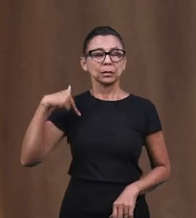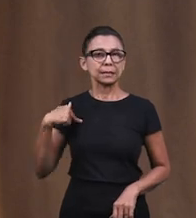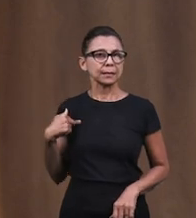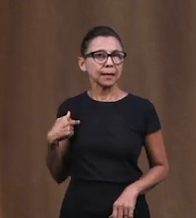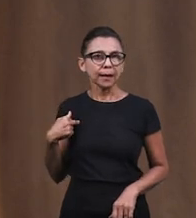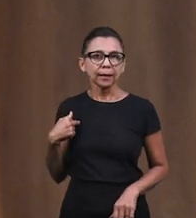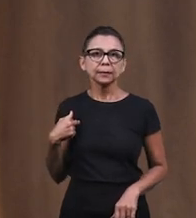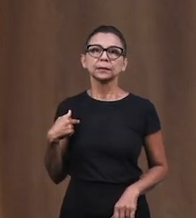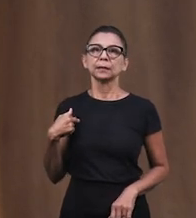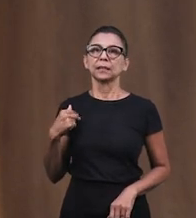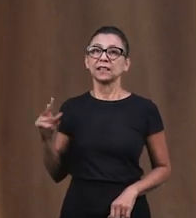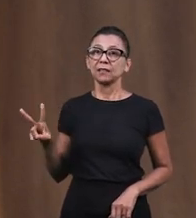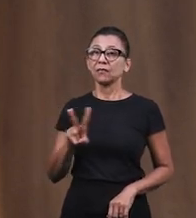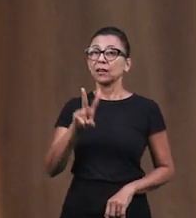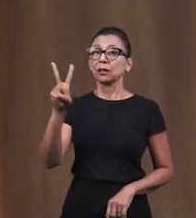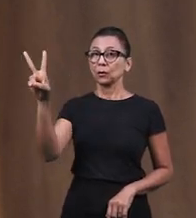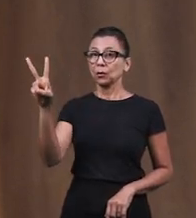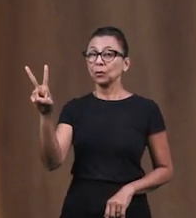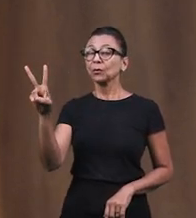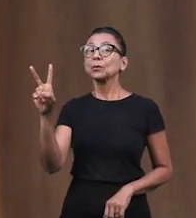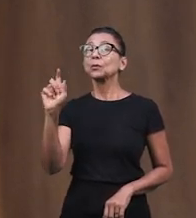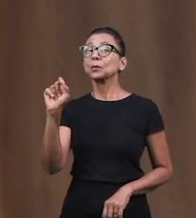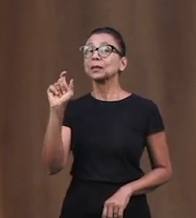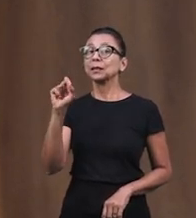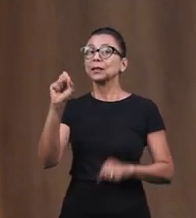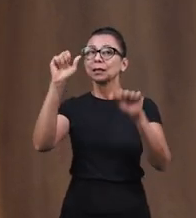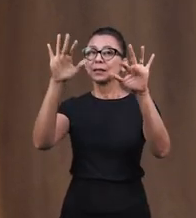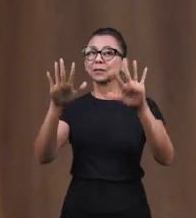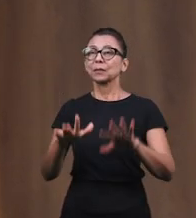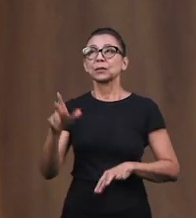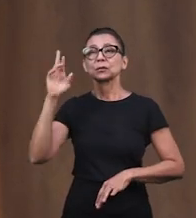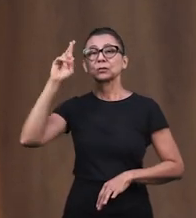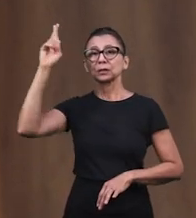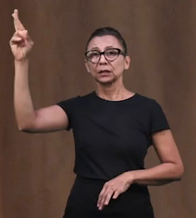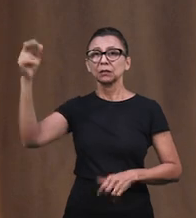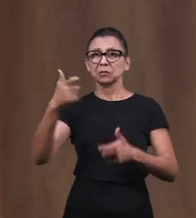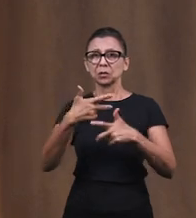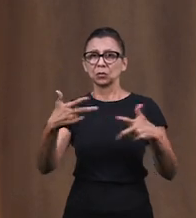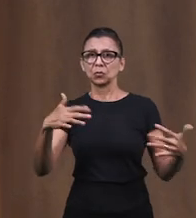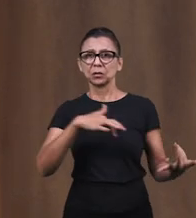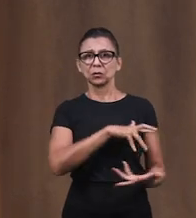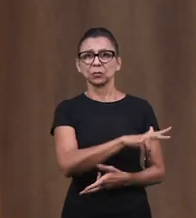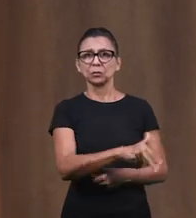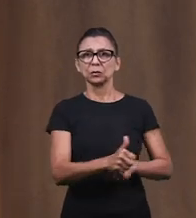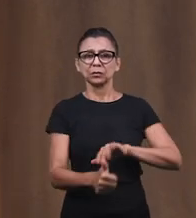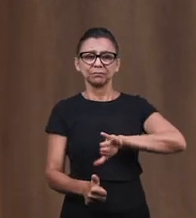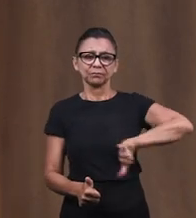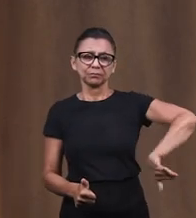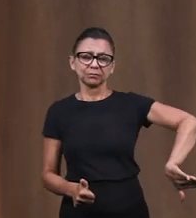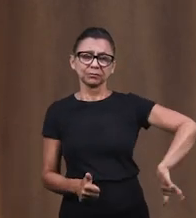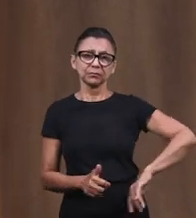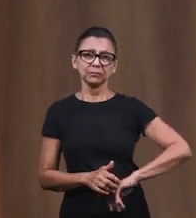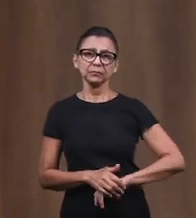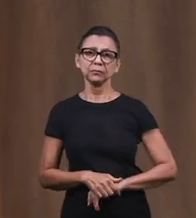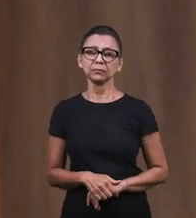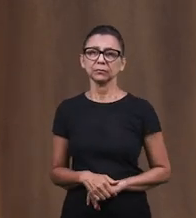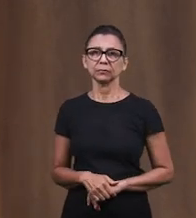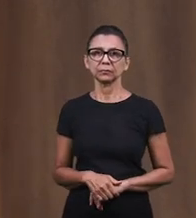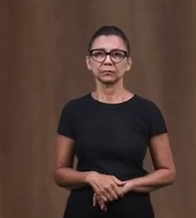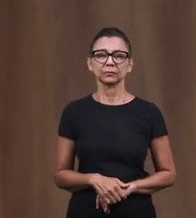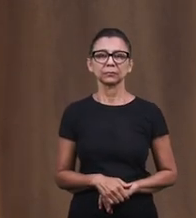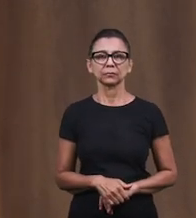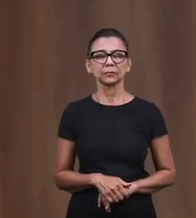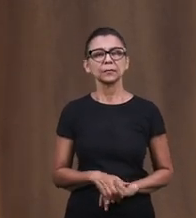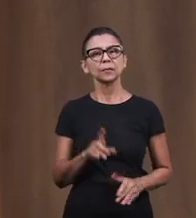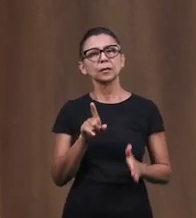mais valor à bênção do Senhor do que às coisas desta vida. Então, adolescente, eu pergunto a você agora,